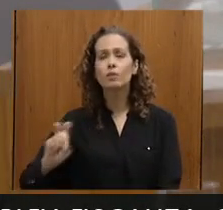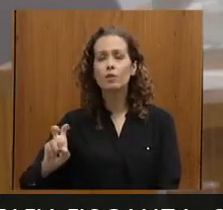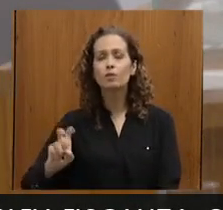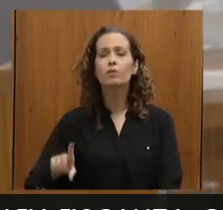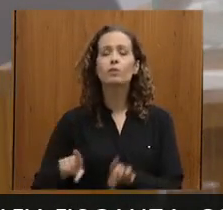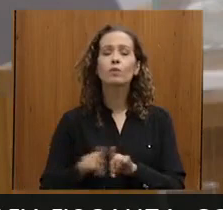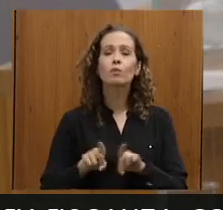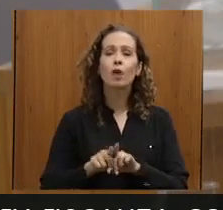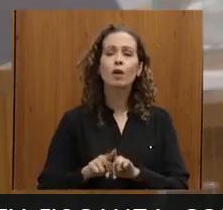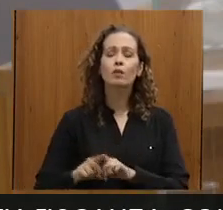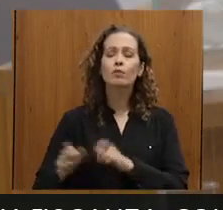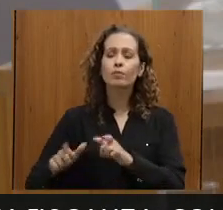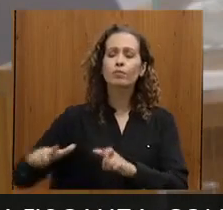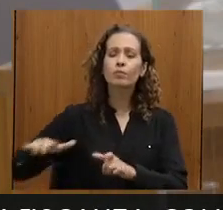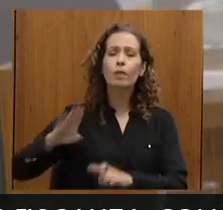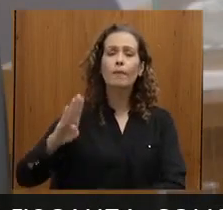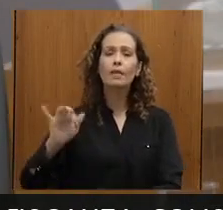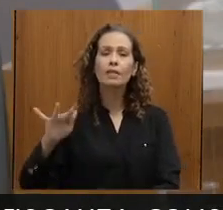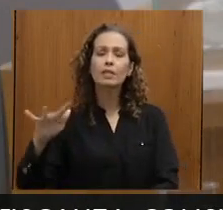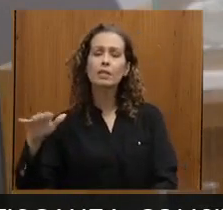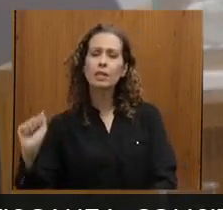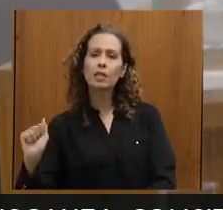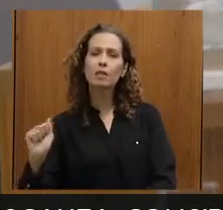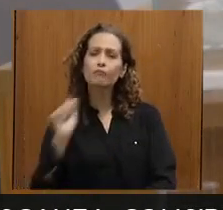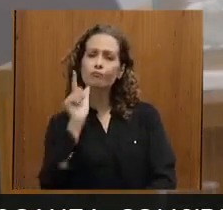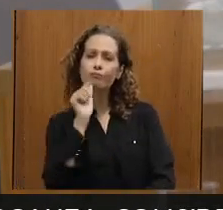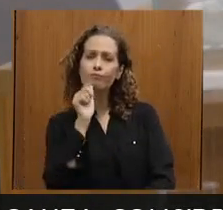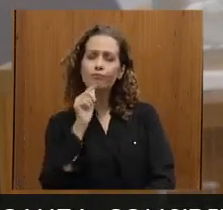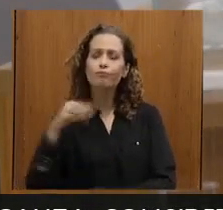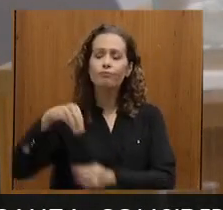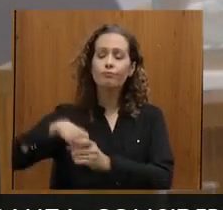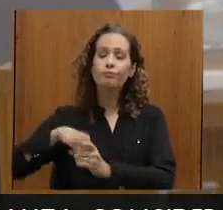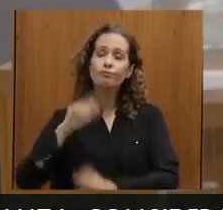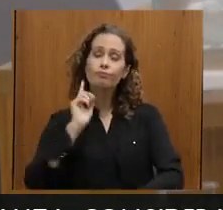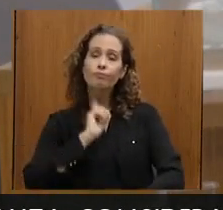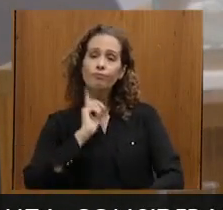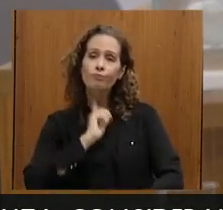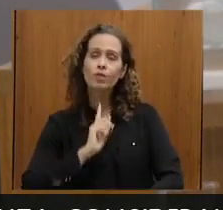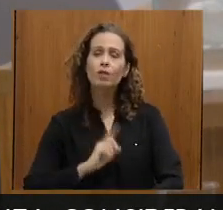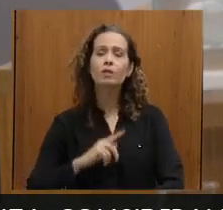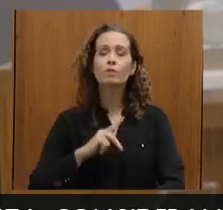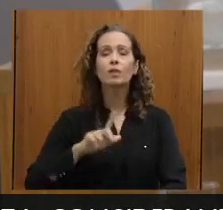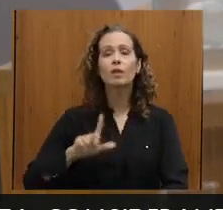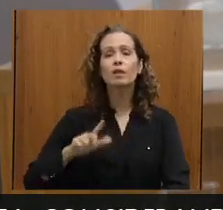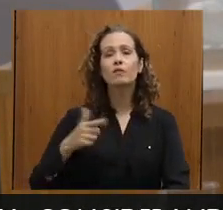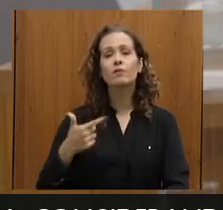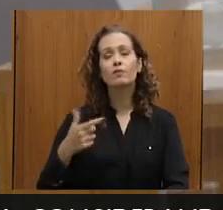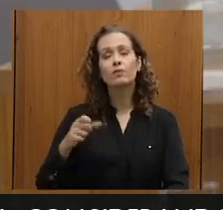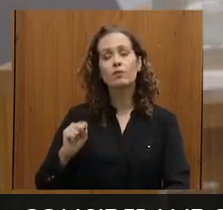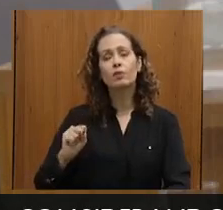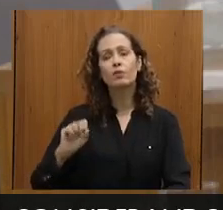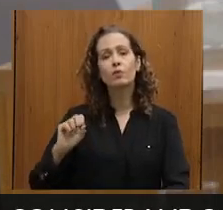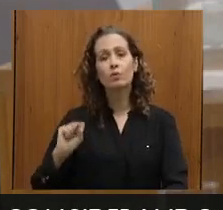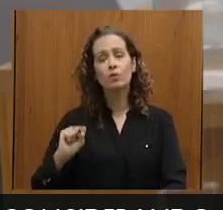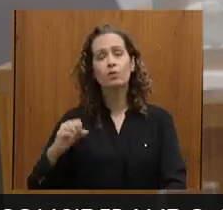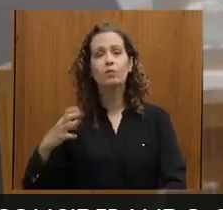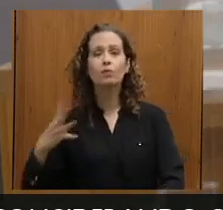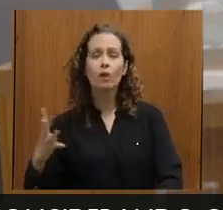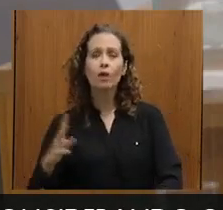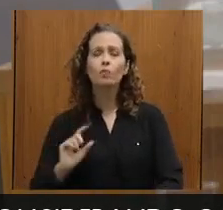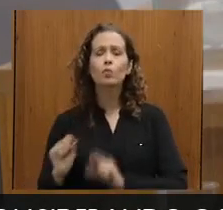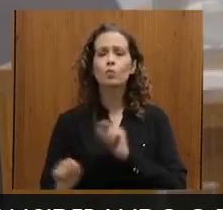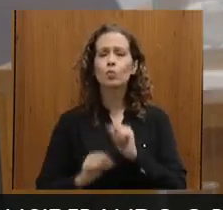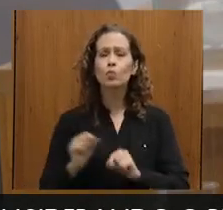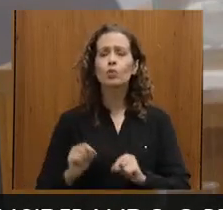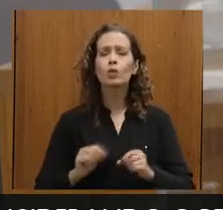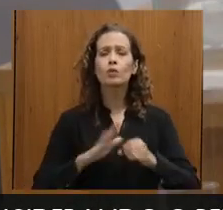Bacias Hidrográficas do Estado de Minas Gerais, o PL 2884, que institui as Unidades Regionais de Saneamento